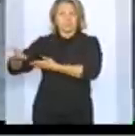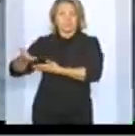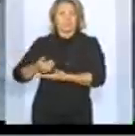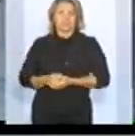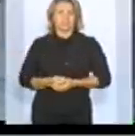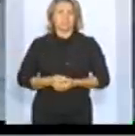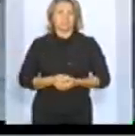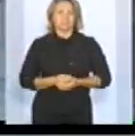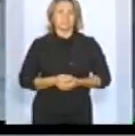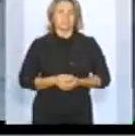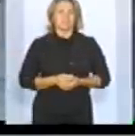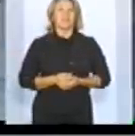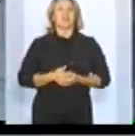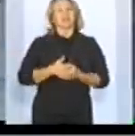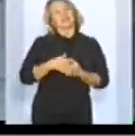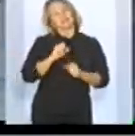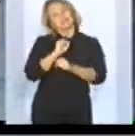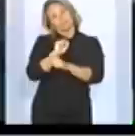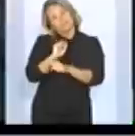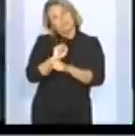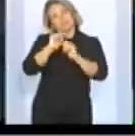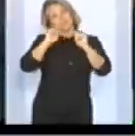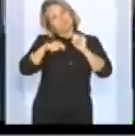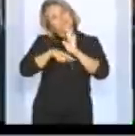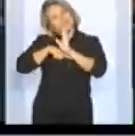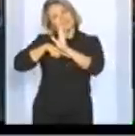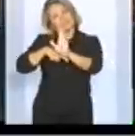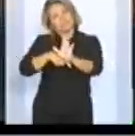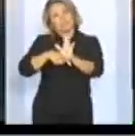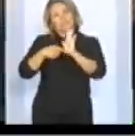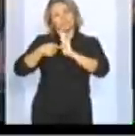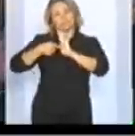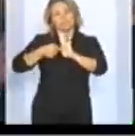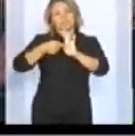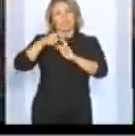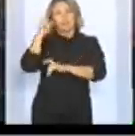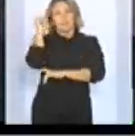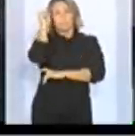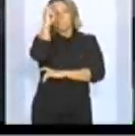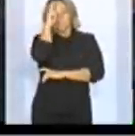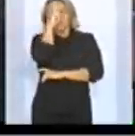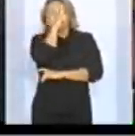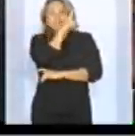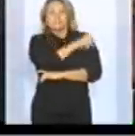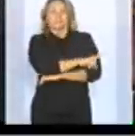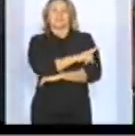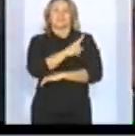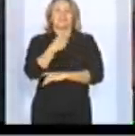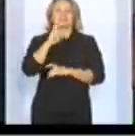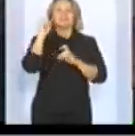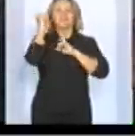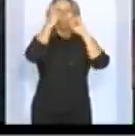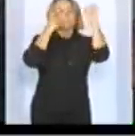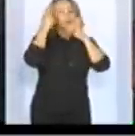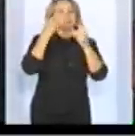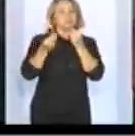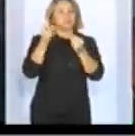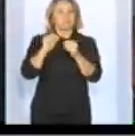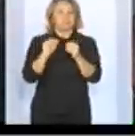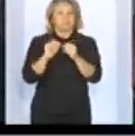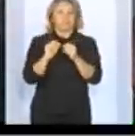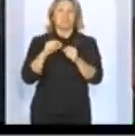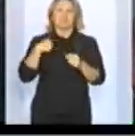Bom, espero que tenhamos conseguido demonstrar um pouco a nossa grande preocupação do que vamos fazer e como isso será resolvido. Enfim, a gente